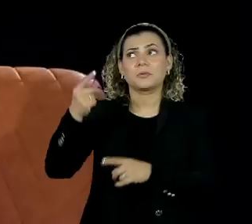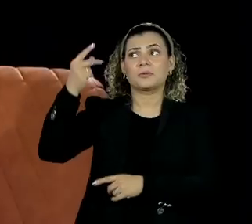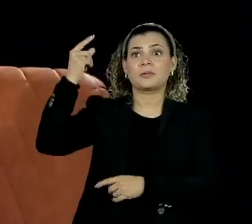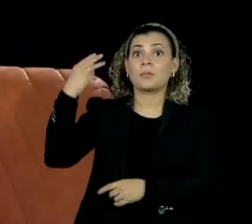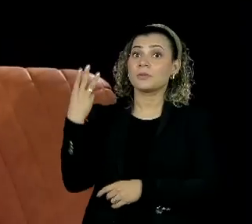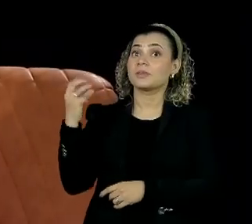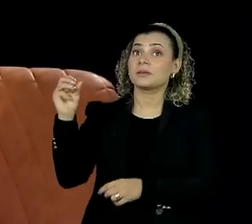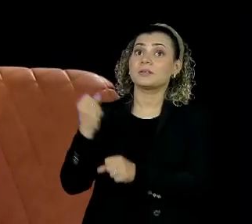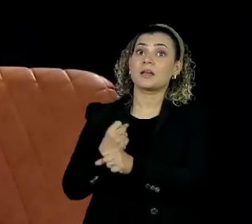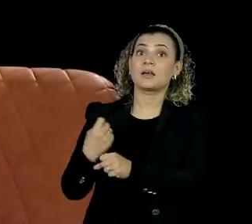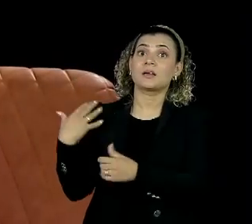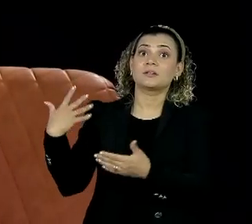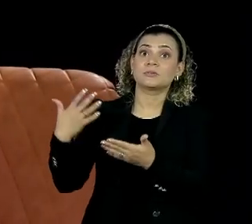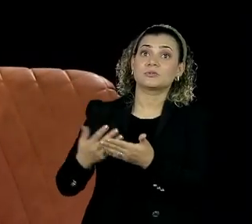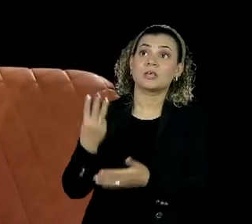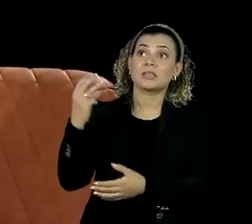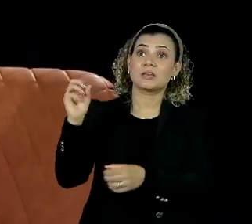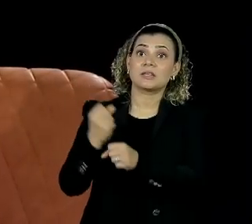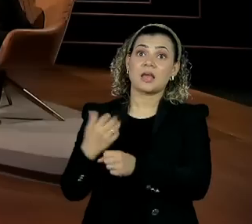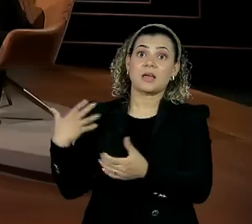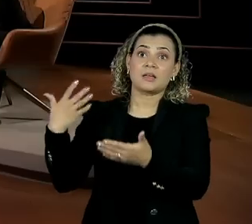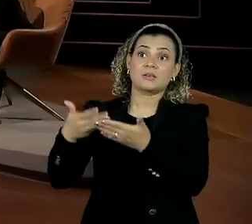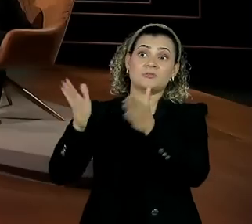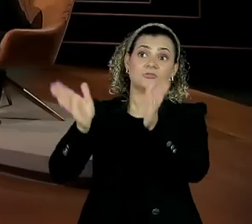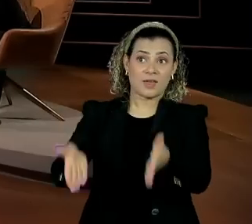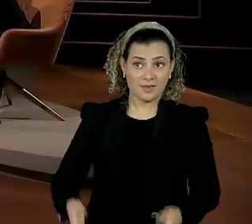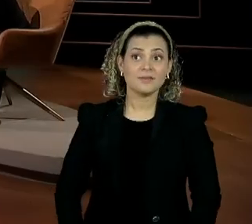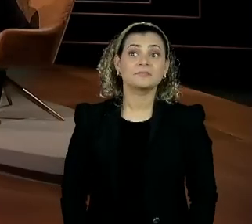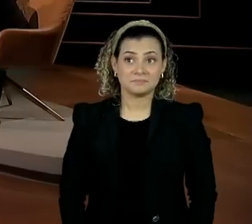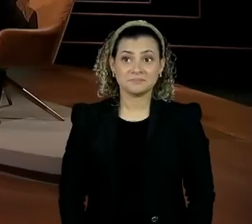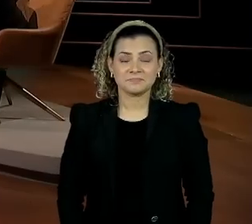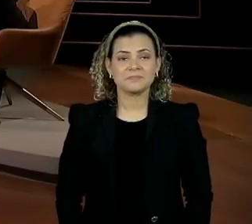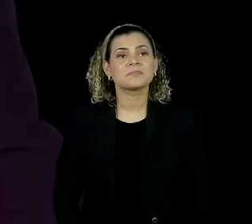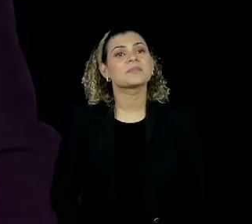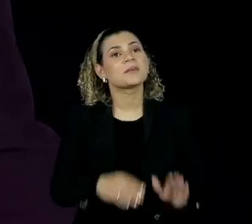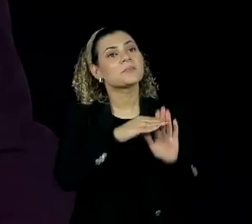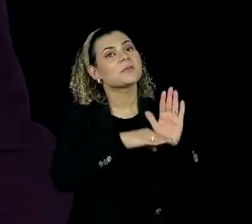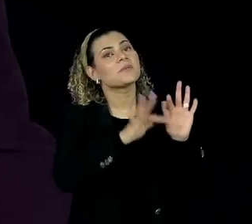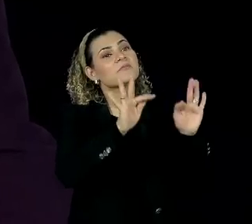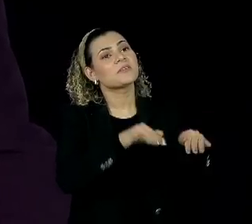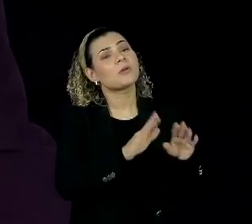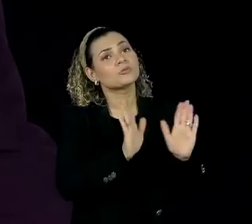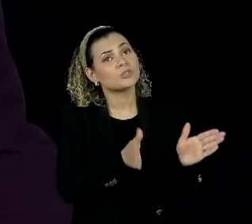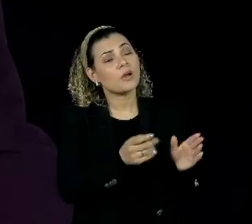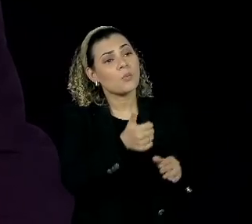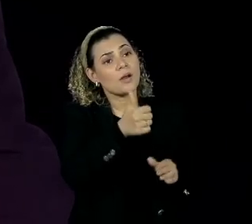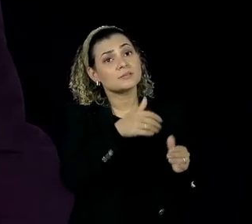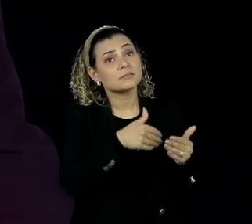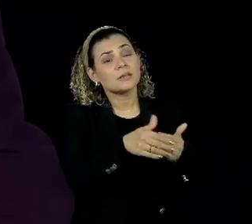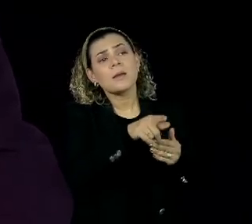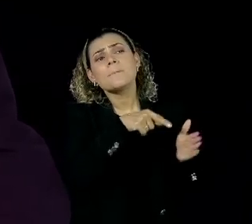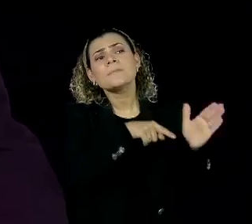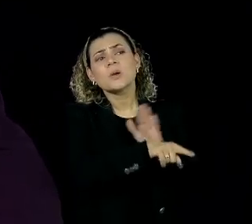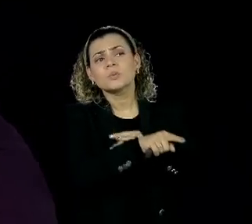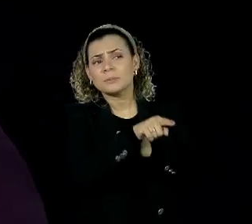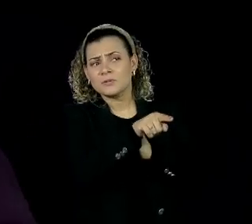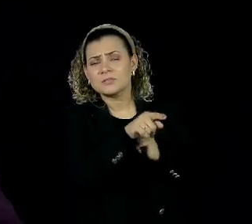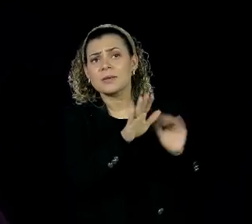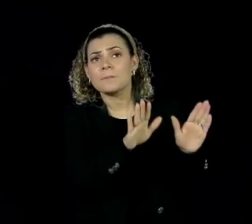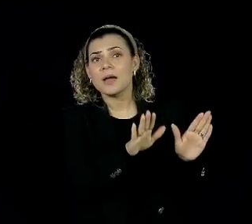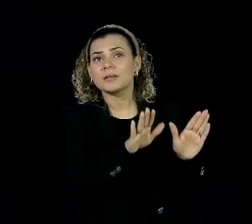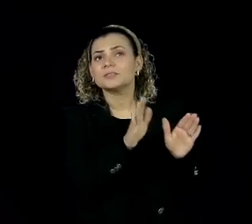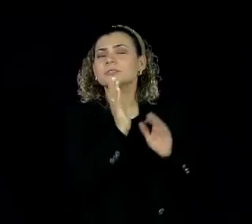30 anos, foi em 92 essa música. O programa está chegando no final. Tem uma pergunta aqui para fazer para você, mas eu vou mudar